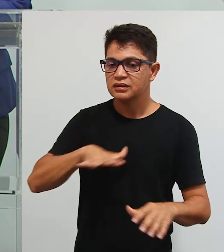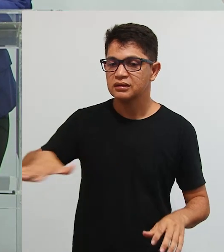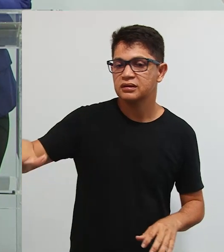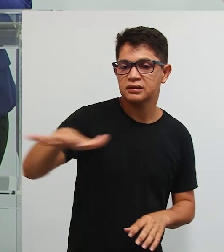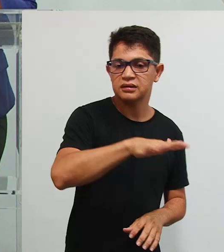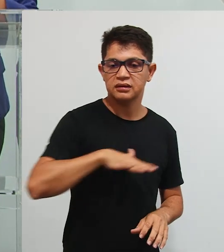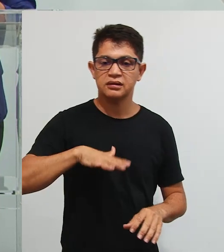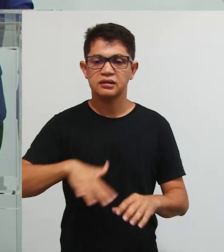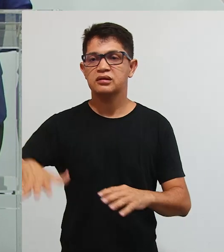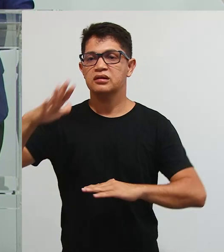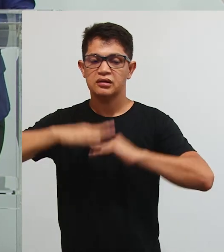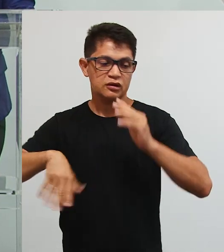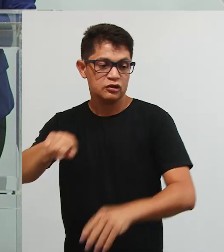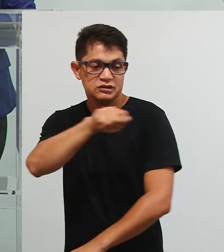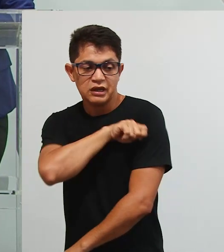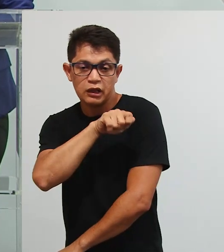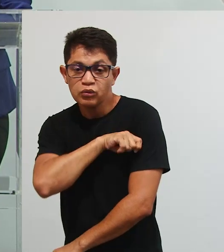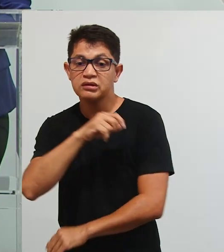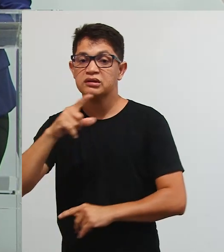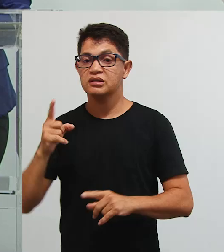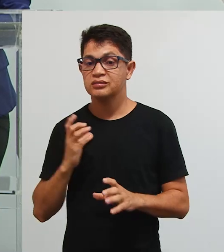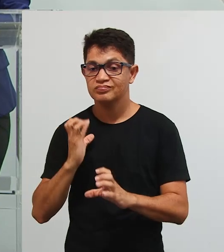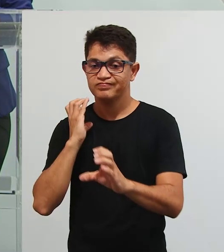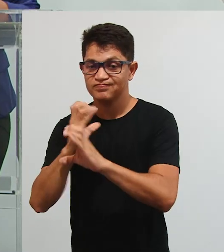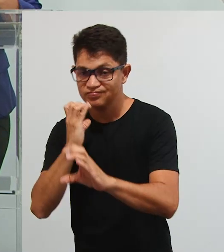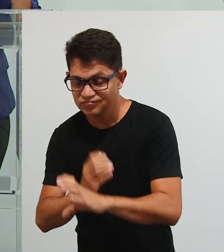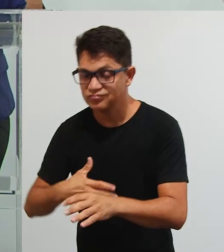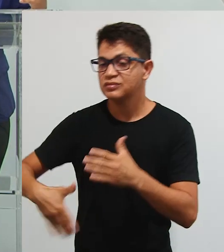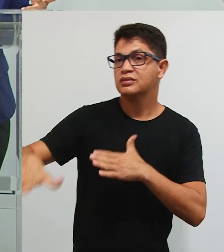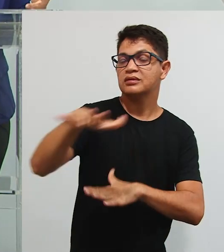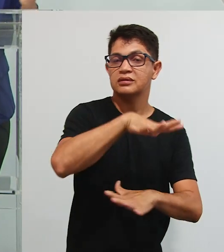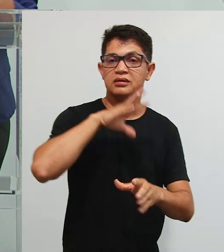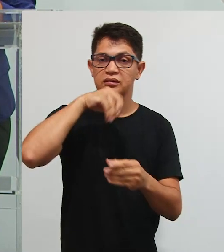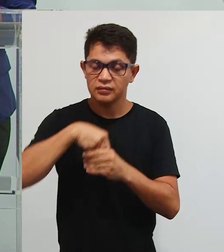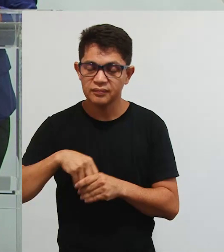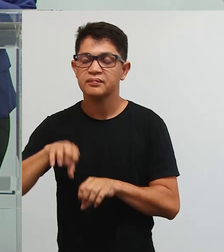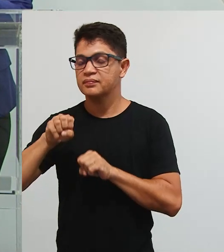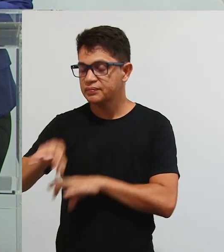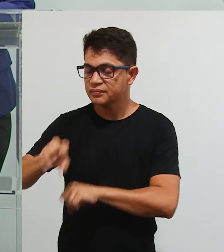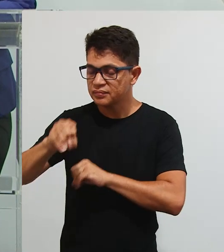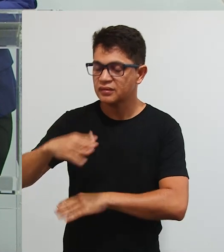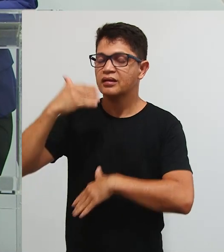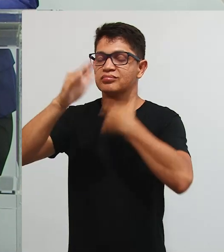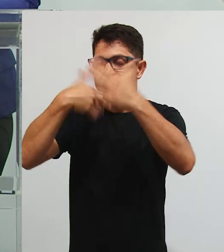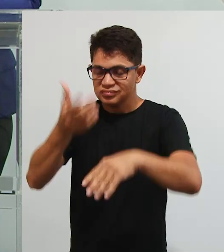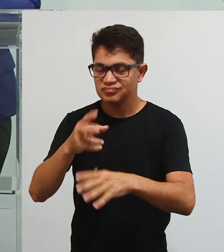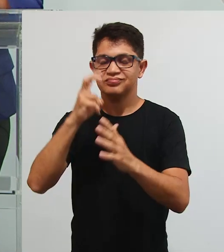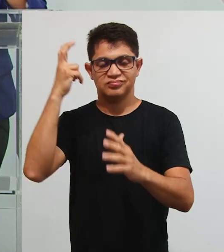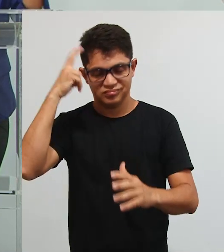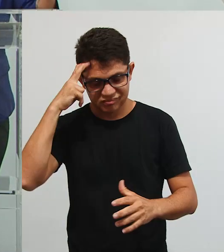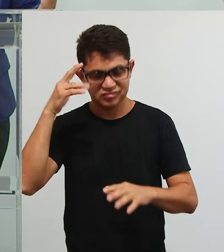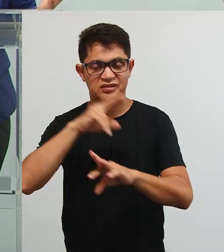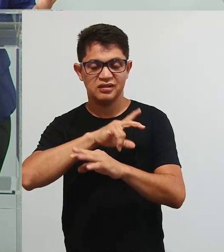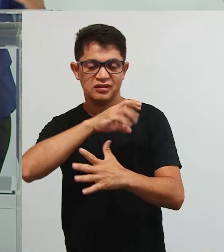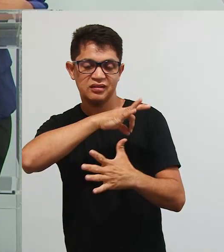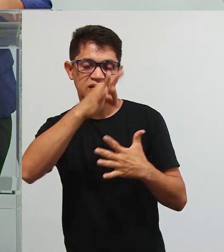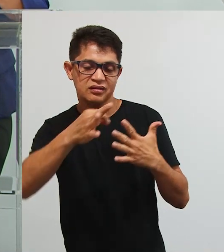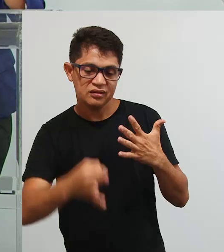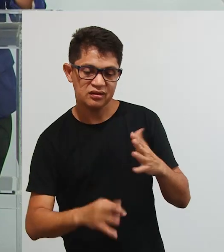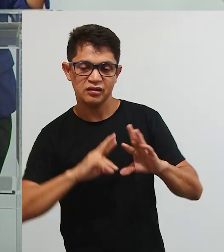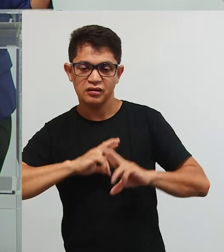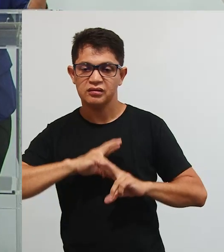do campo para atender aqueles alunos que são oriundos de áreas rurais. E aqui na nossa Amazônia nós temos várias